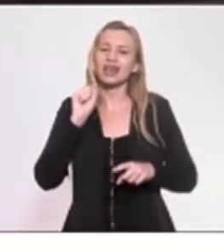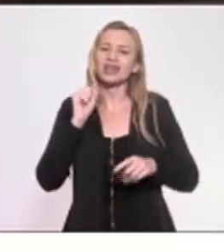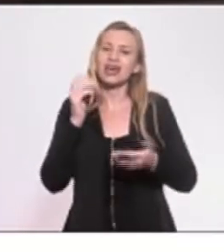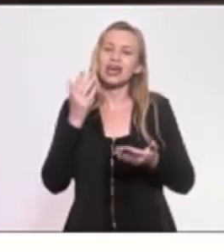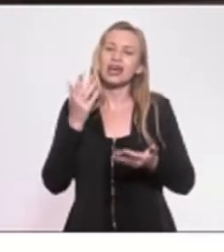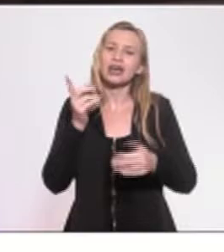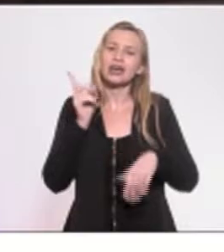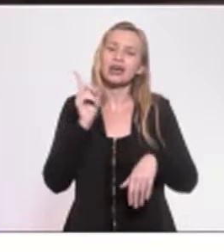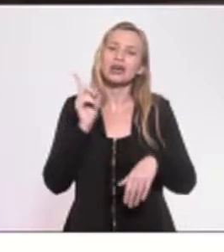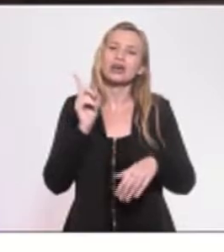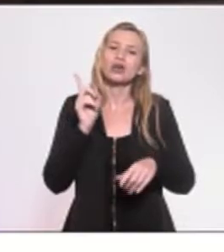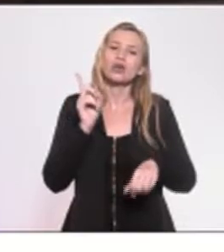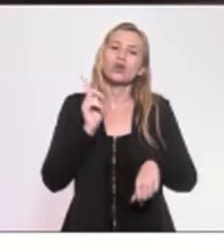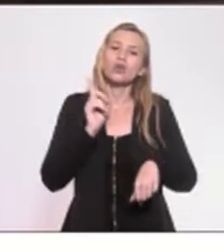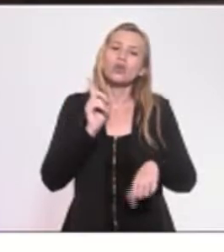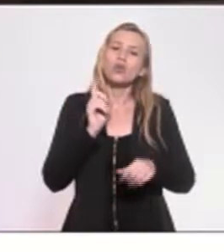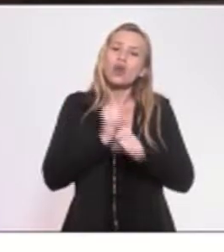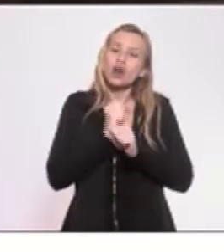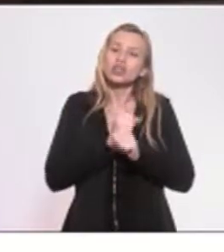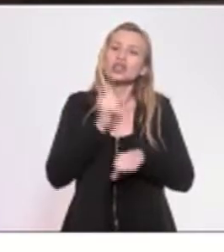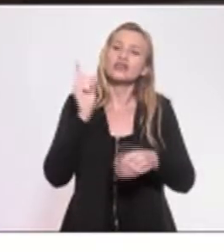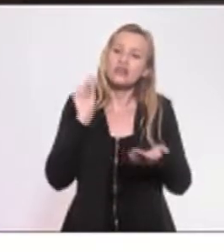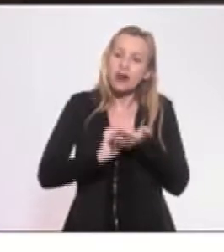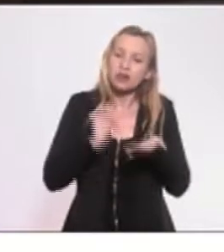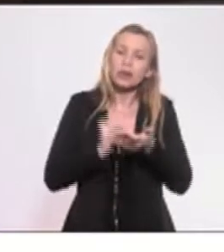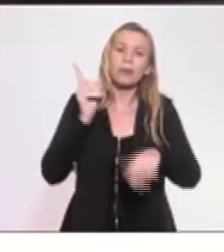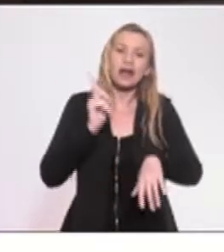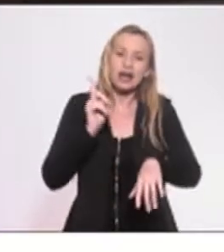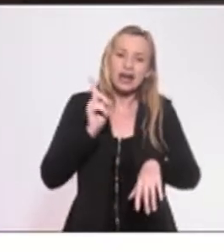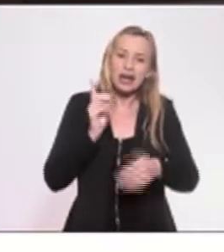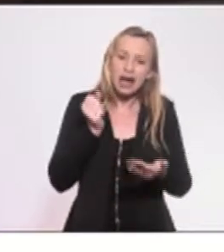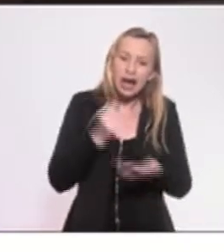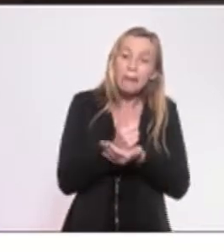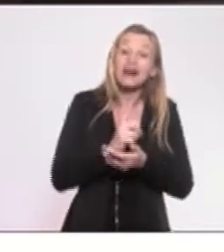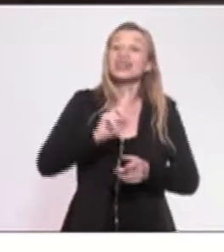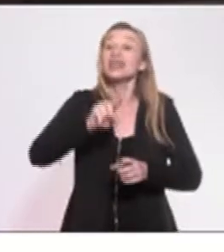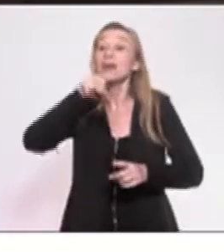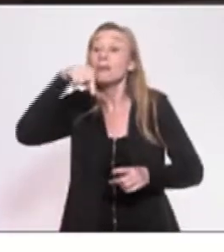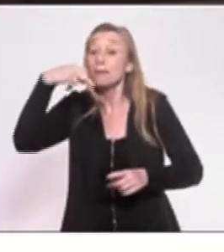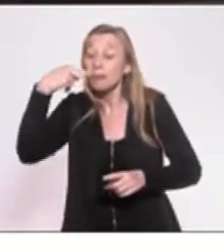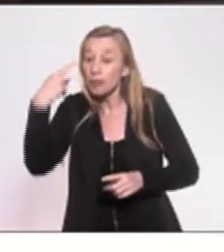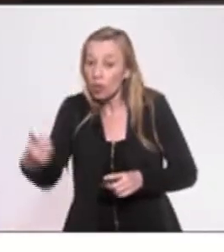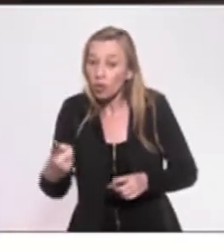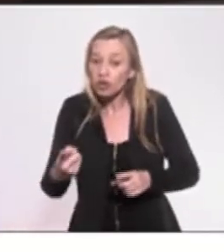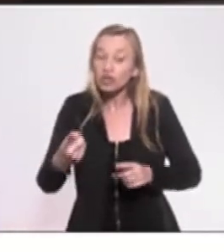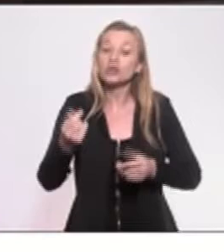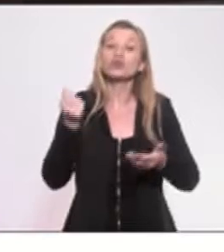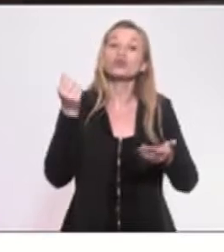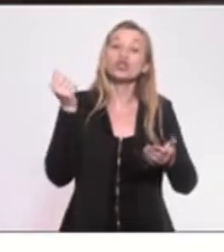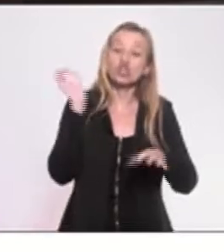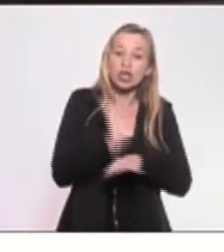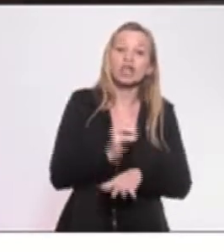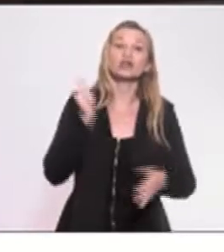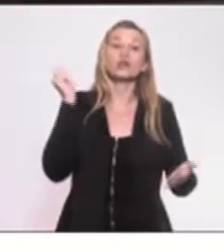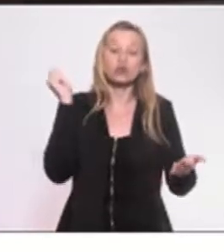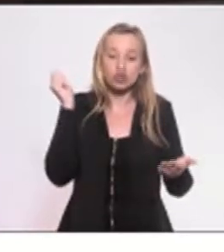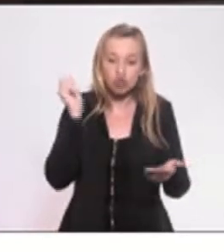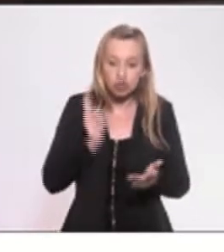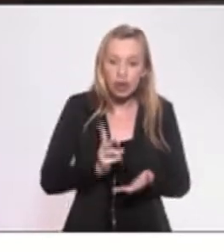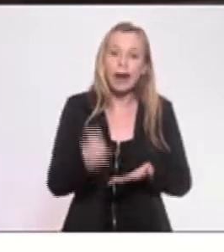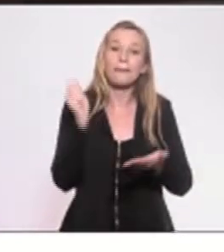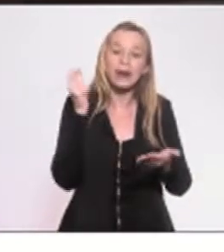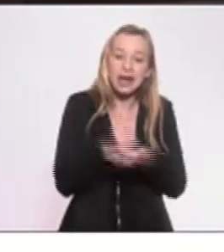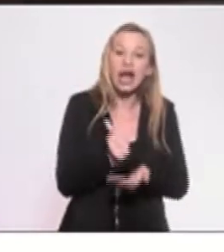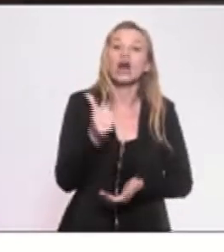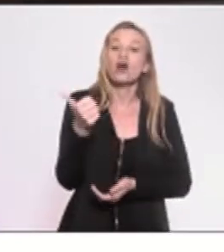que não foram pagos nada, para depois ser descendente e o Estado continuar a pagar 11 bilhões